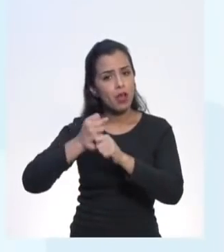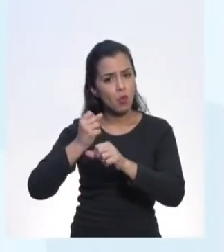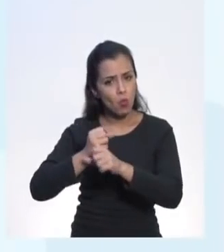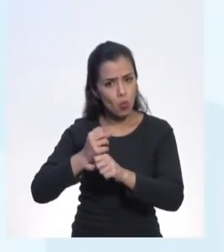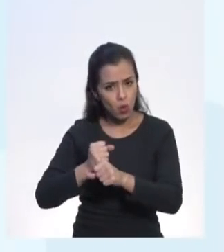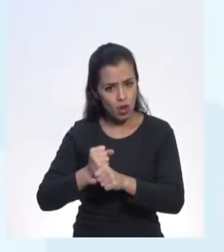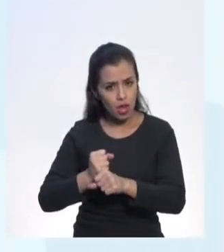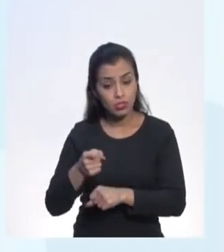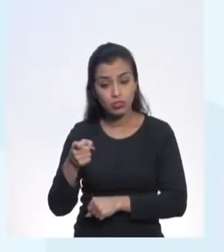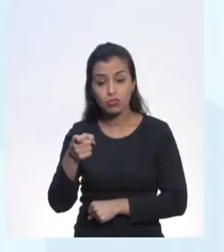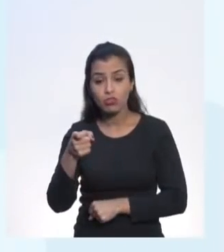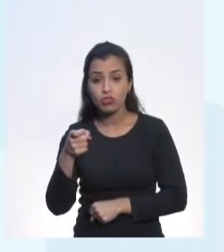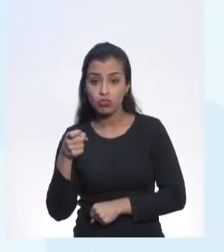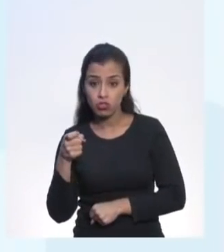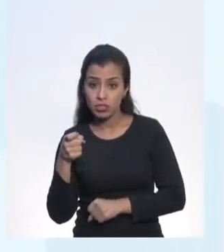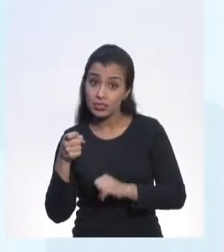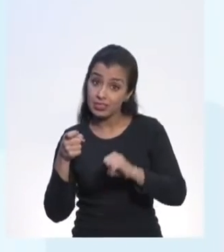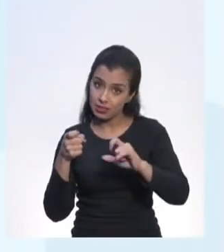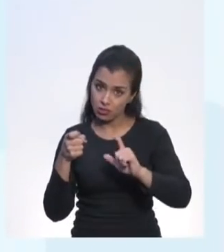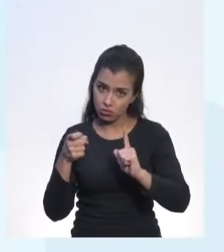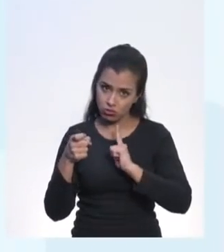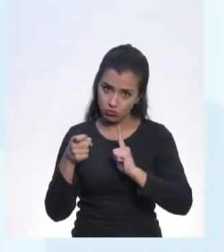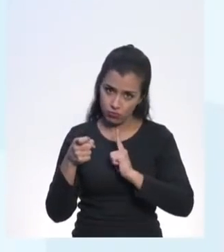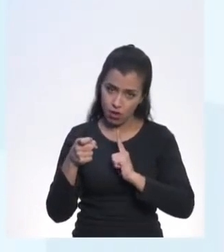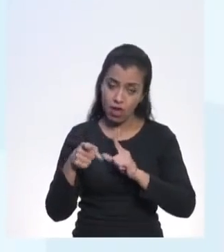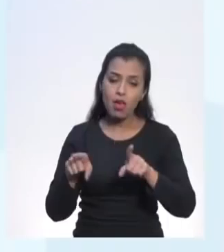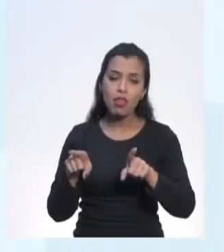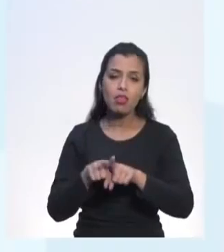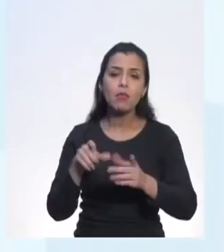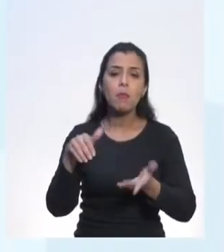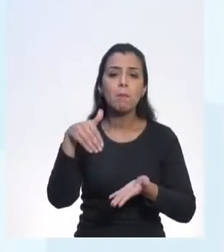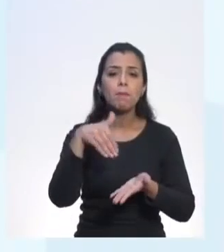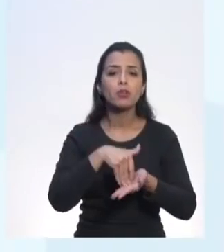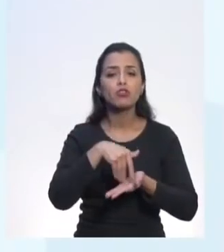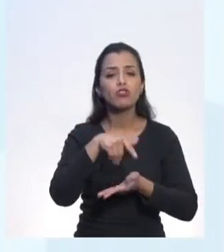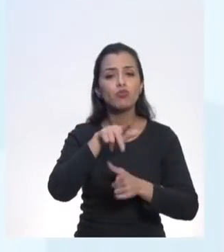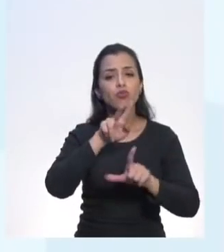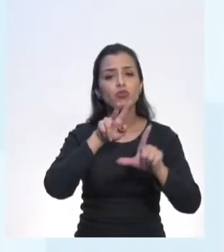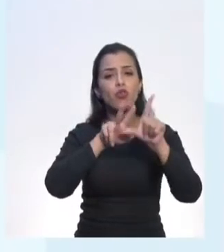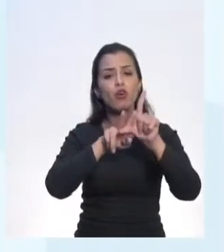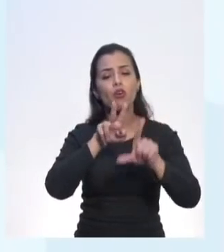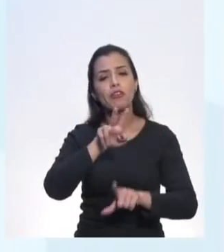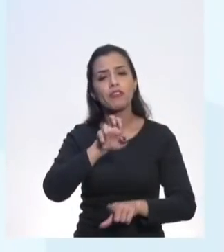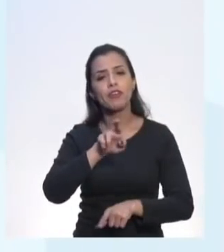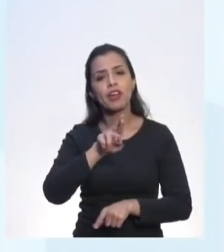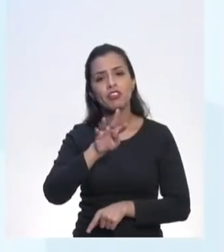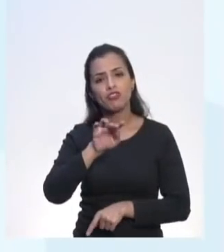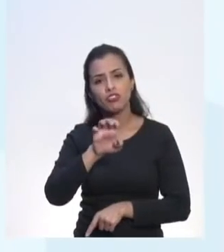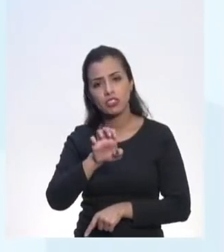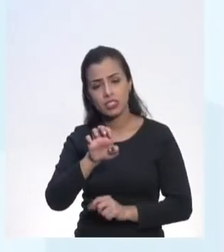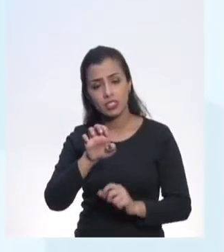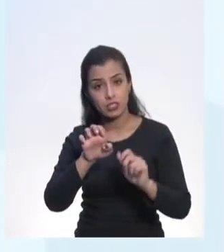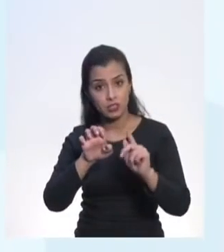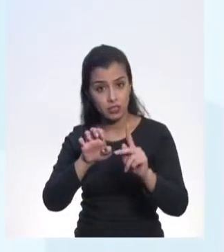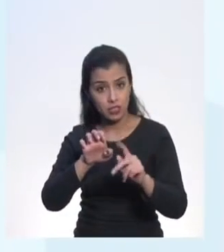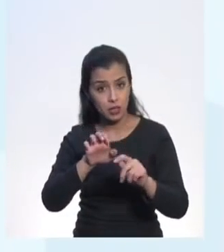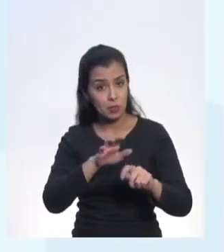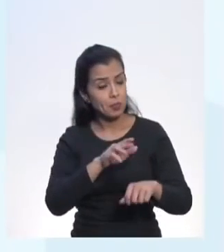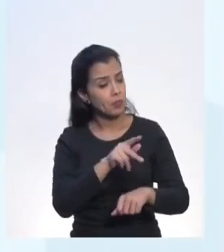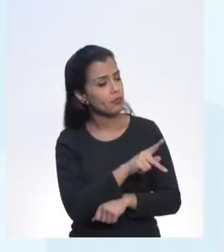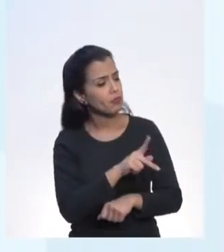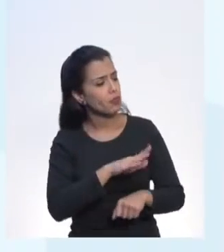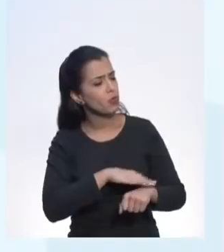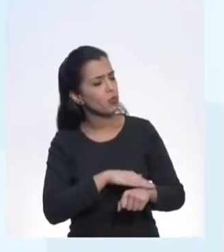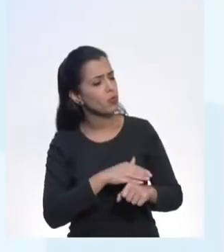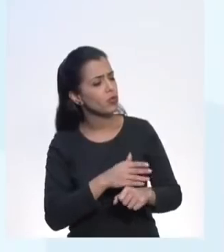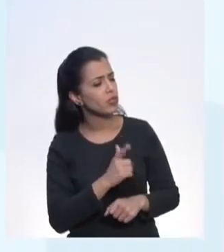do x, né, se tiver. E, por último, o vértice. Certo, pessoal? Muito bem. Professora Roberta,